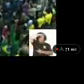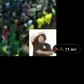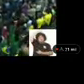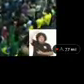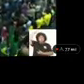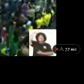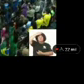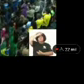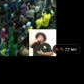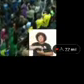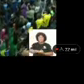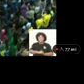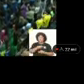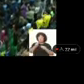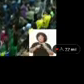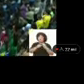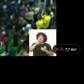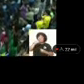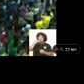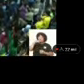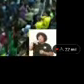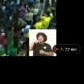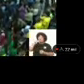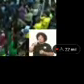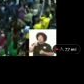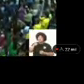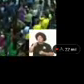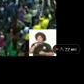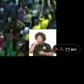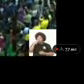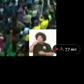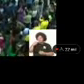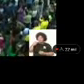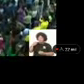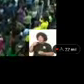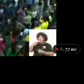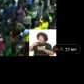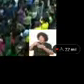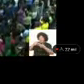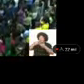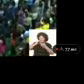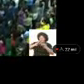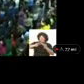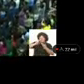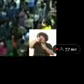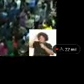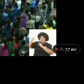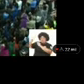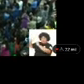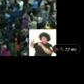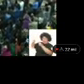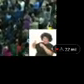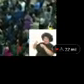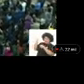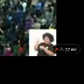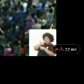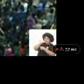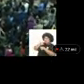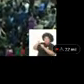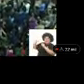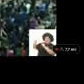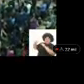Como a Damaris falou, são tantos levantes contra a nossa honra, contra a nossa moral. Mentira, mentira, é o pai